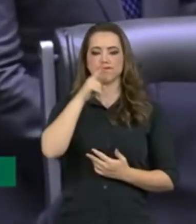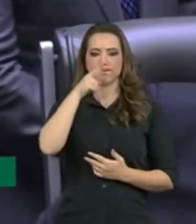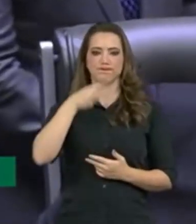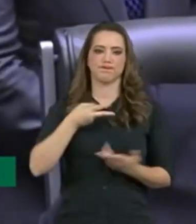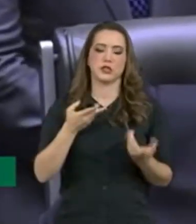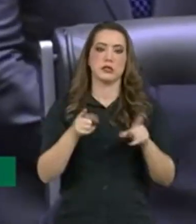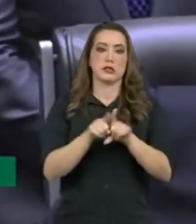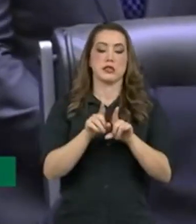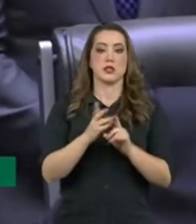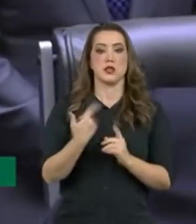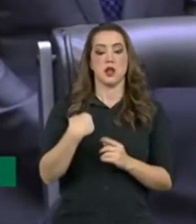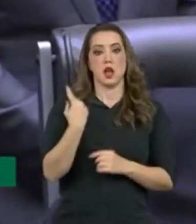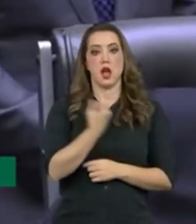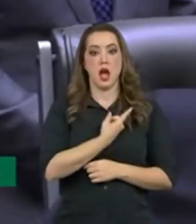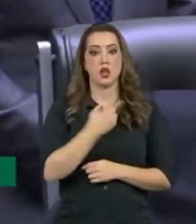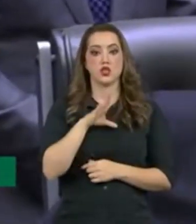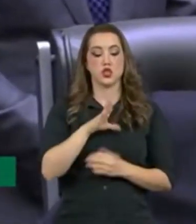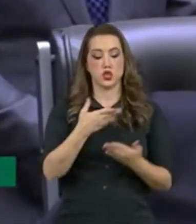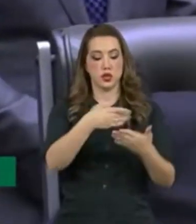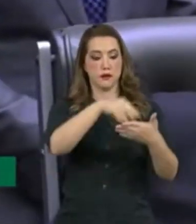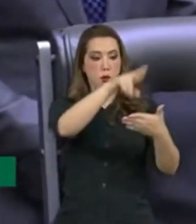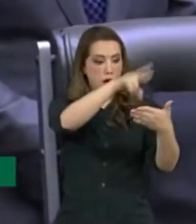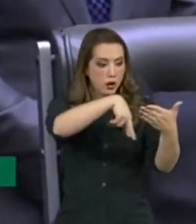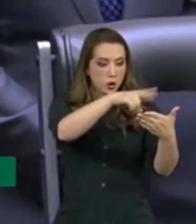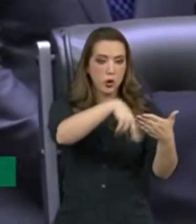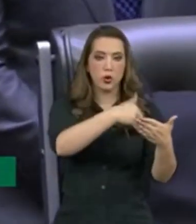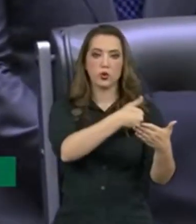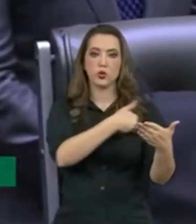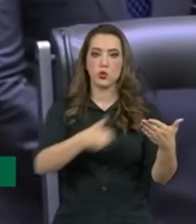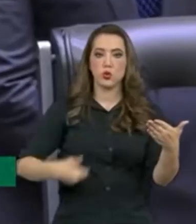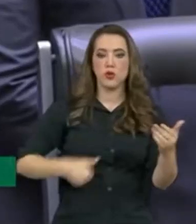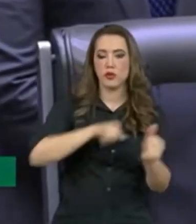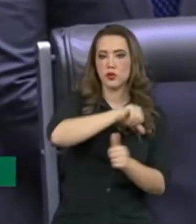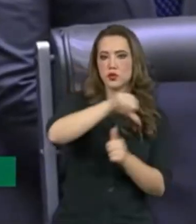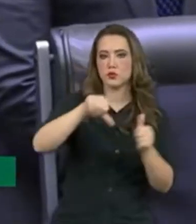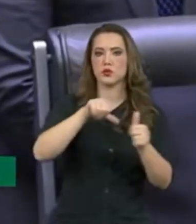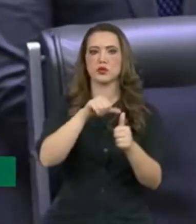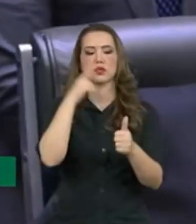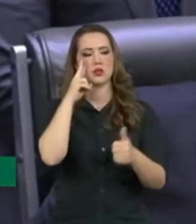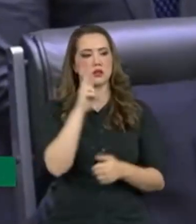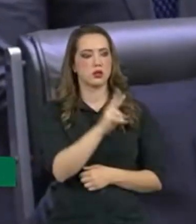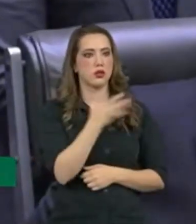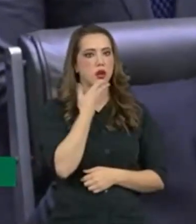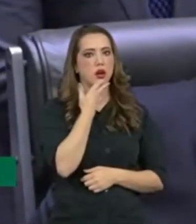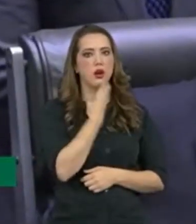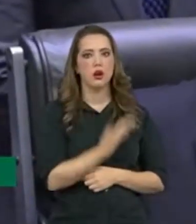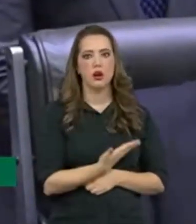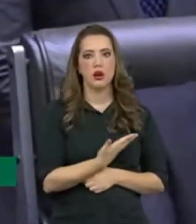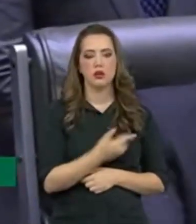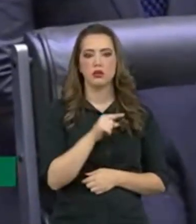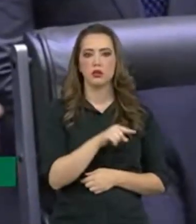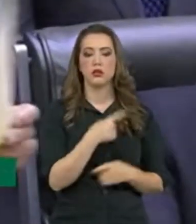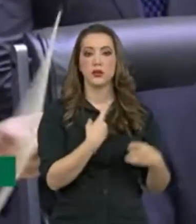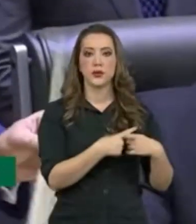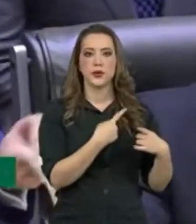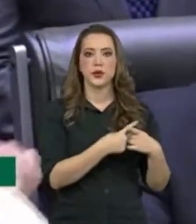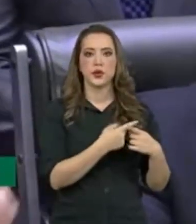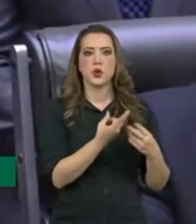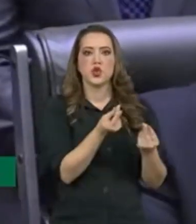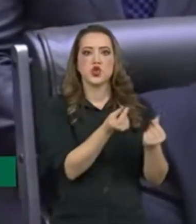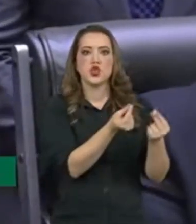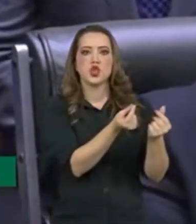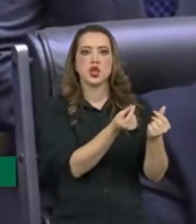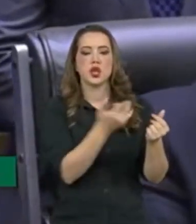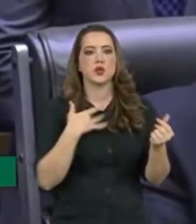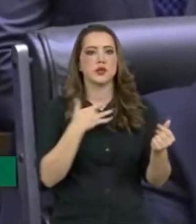diagnóstico que recebemos do governo de transição de governo é estarrecedor. Esvaziar os recursos